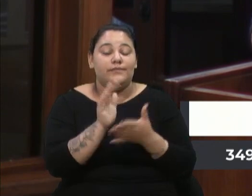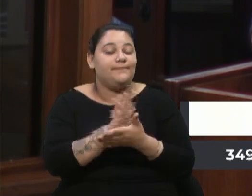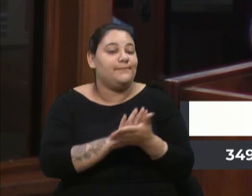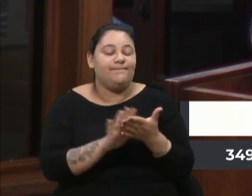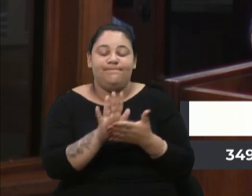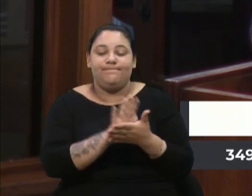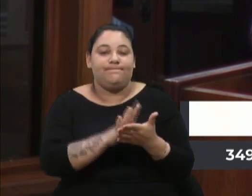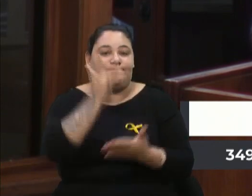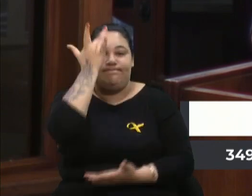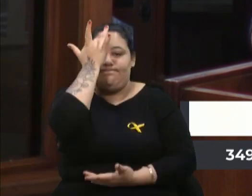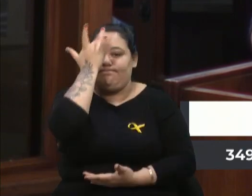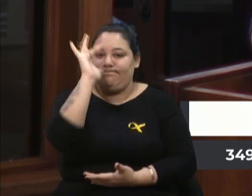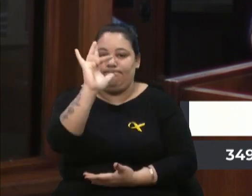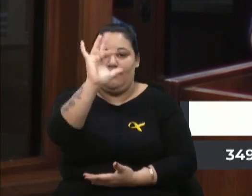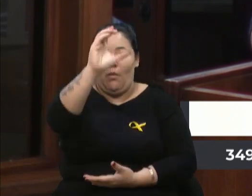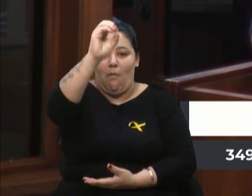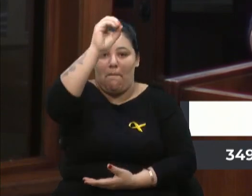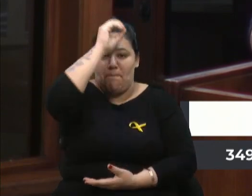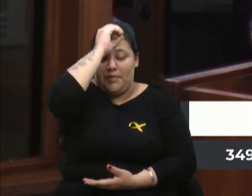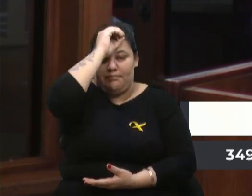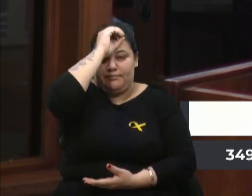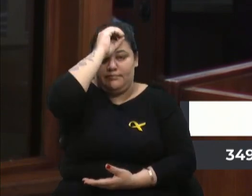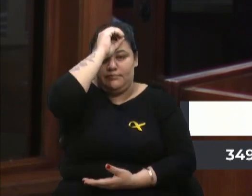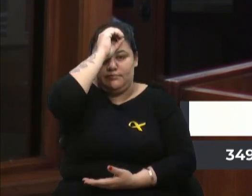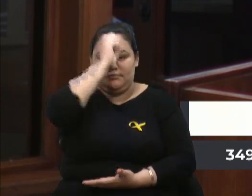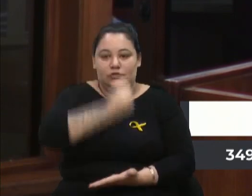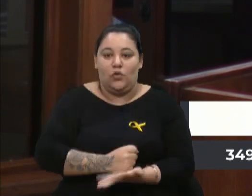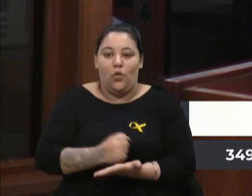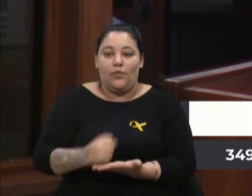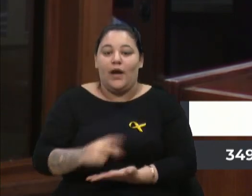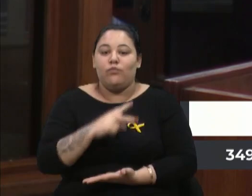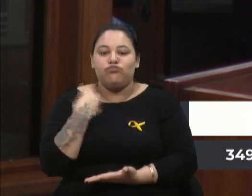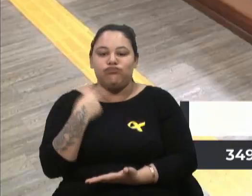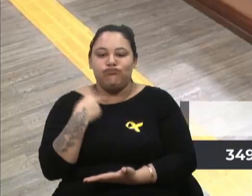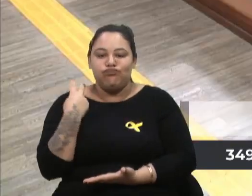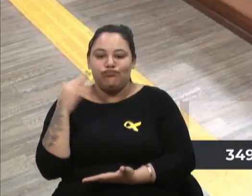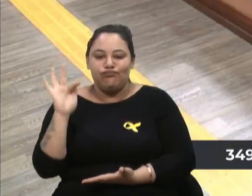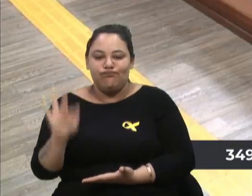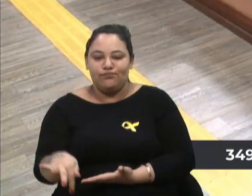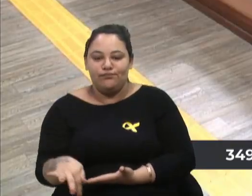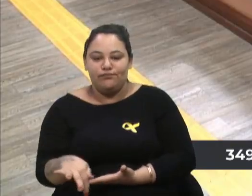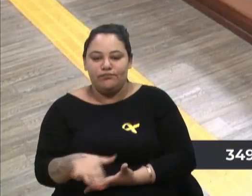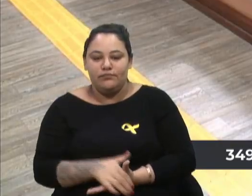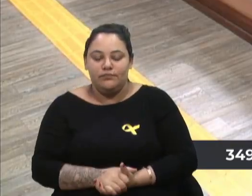nada a respeito, nem que o contrato estava vencido. Muito obrigado. Obrigado. Em declaração.